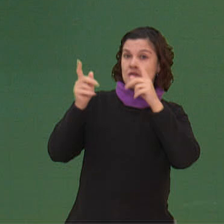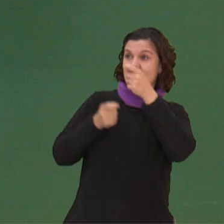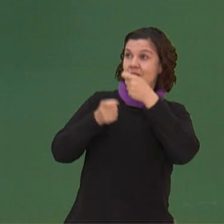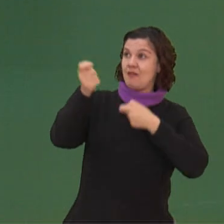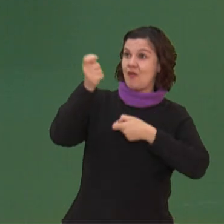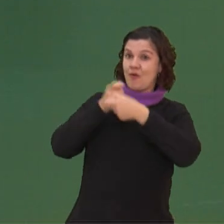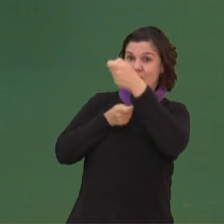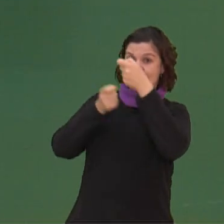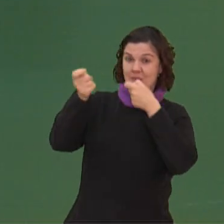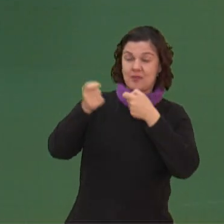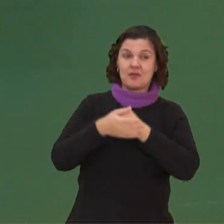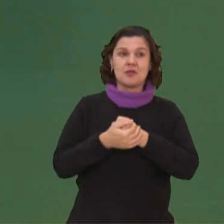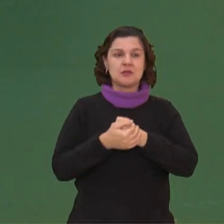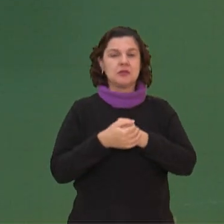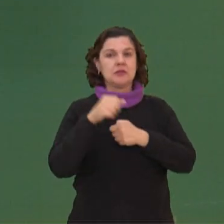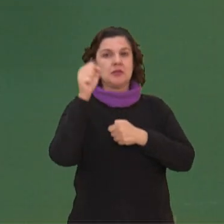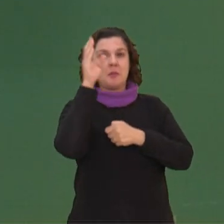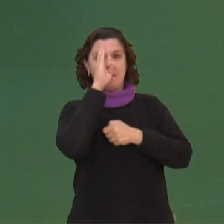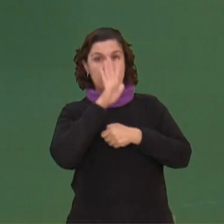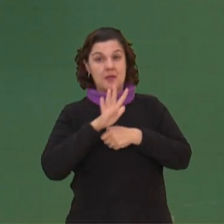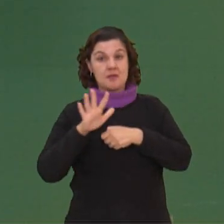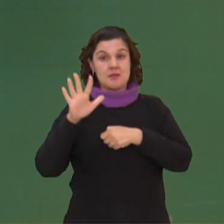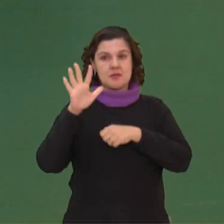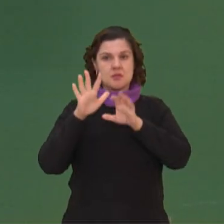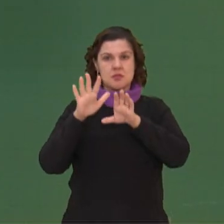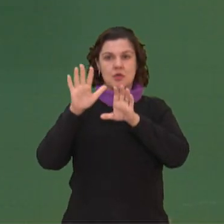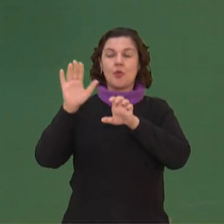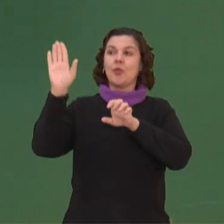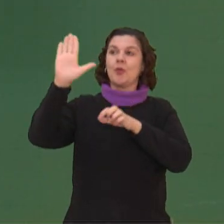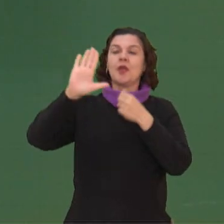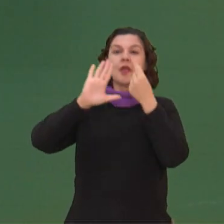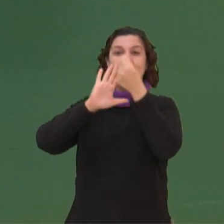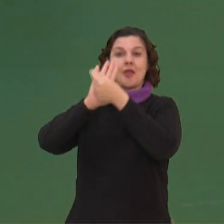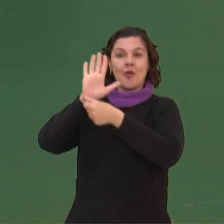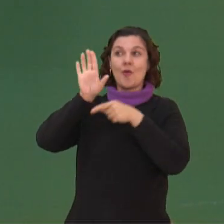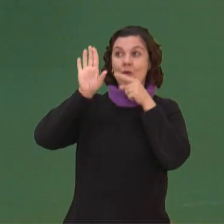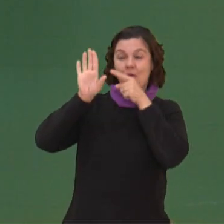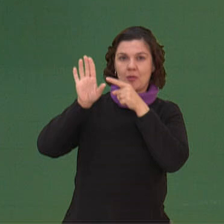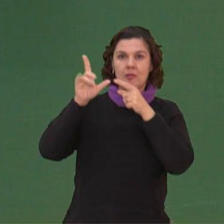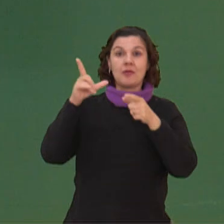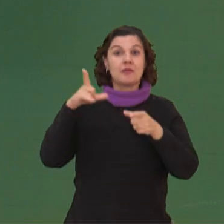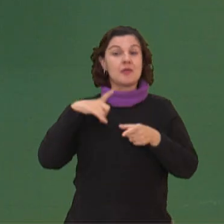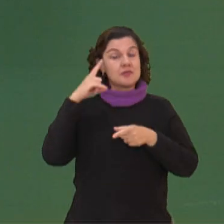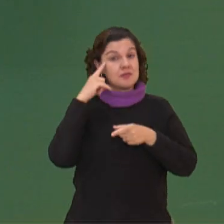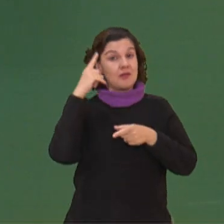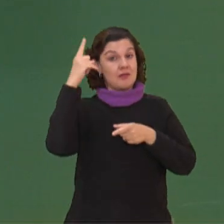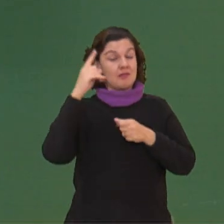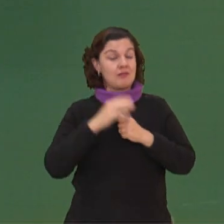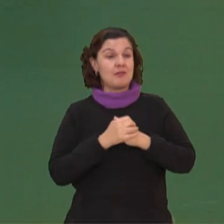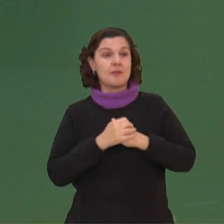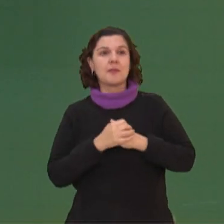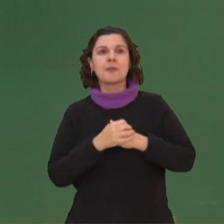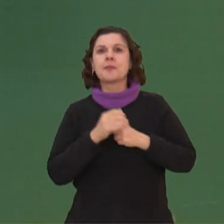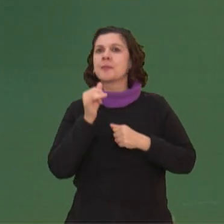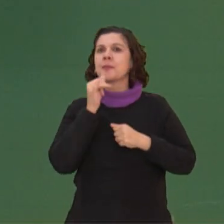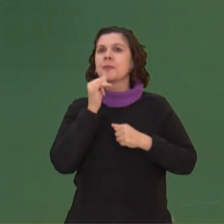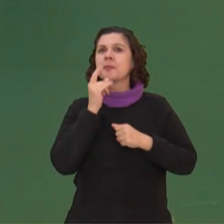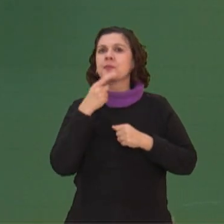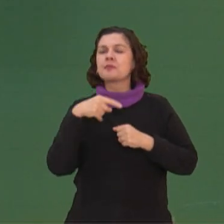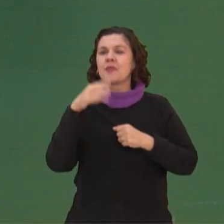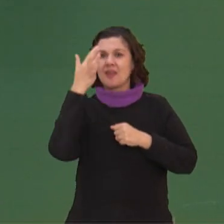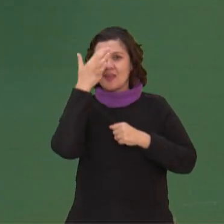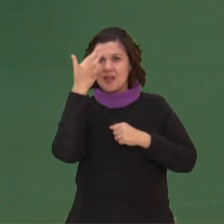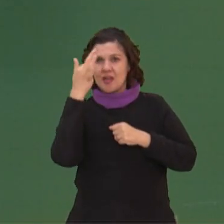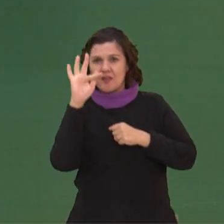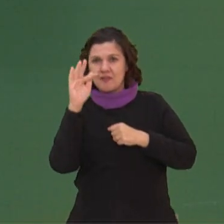comércio entre o Brasil e a União Europeia envolve esta ideia. Por exemplo, os